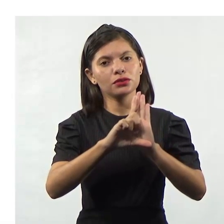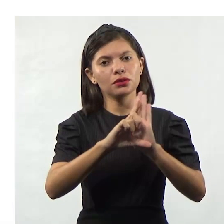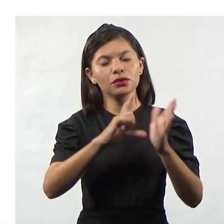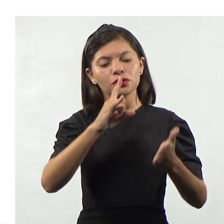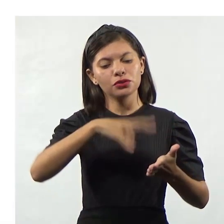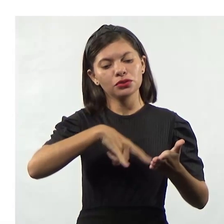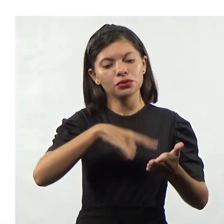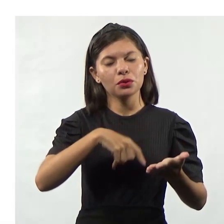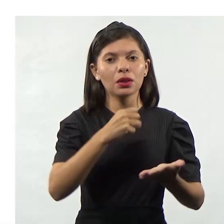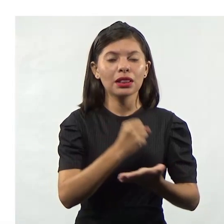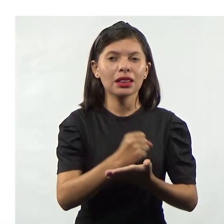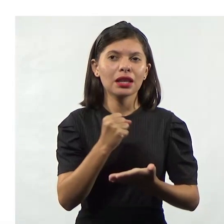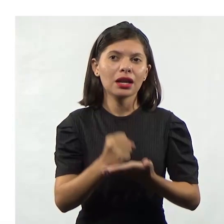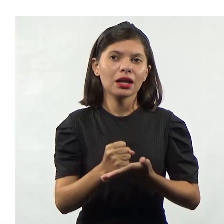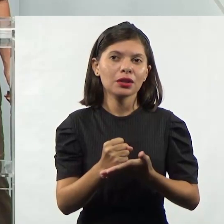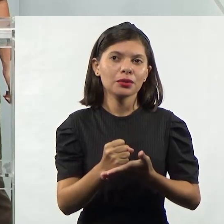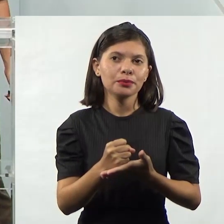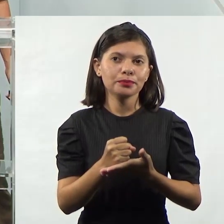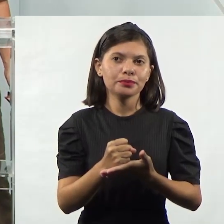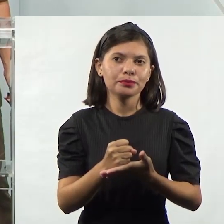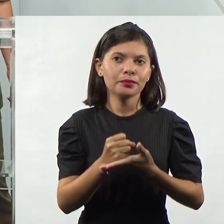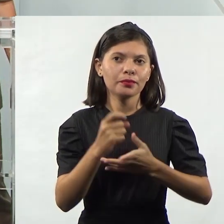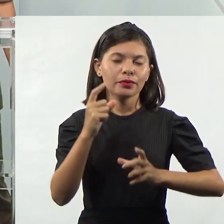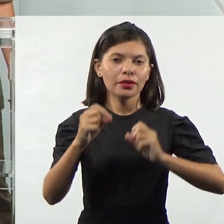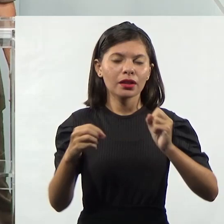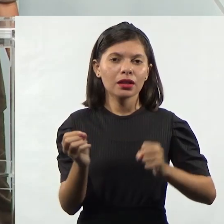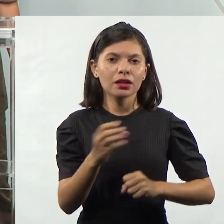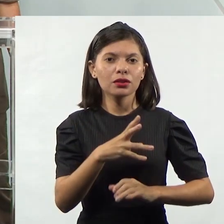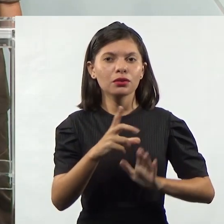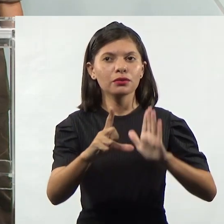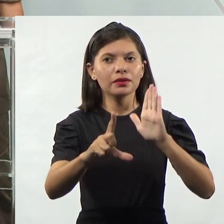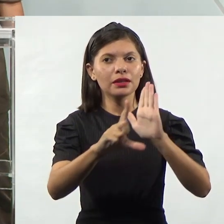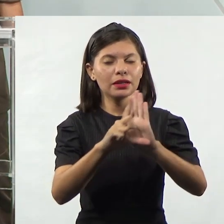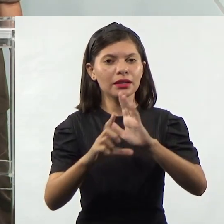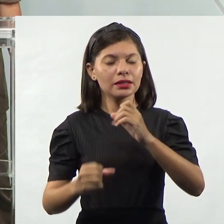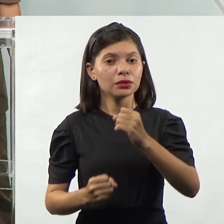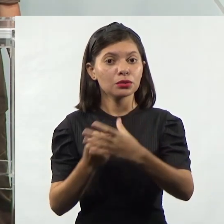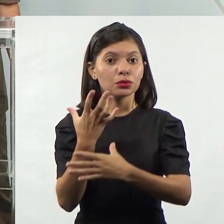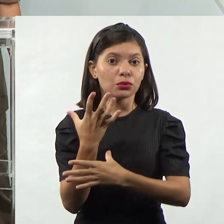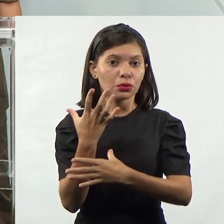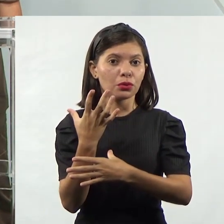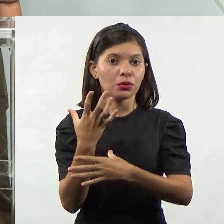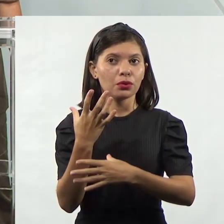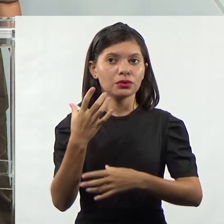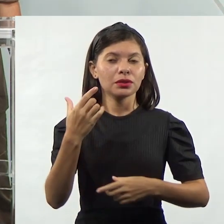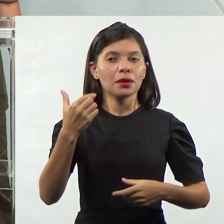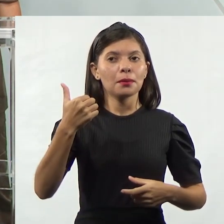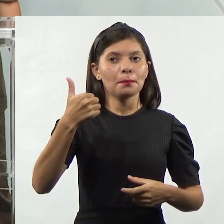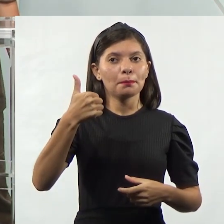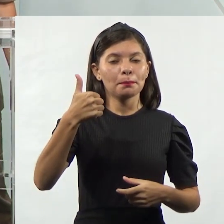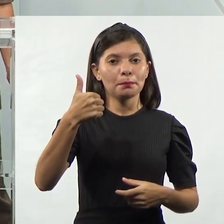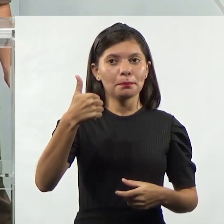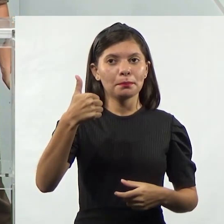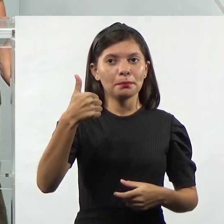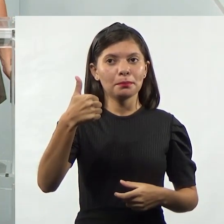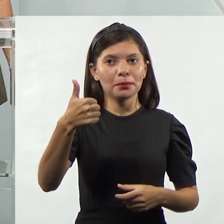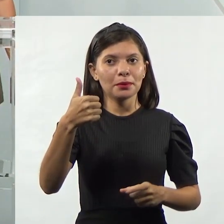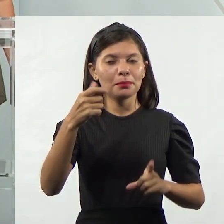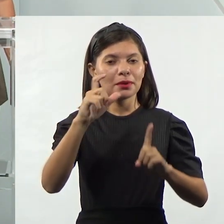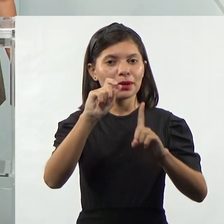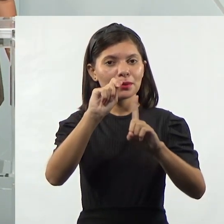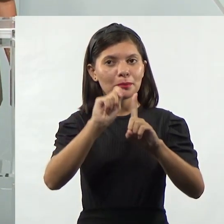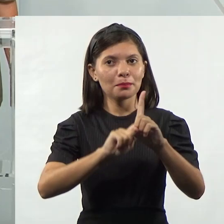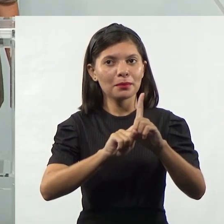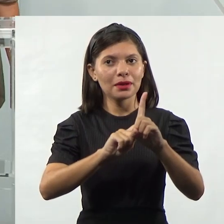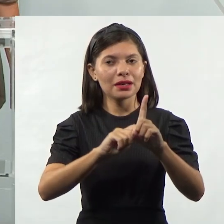porque ela entrou em vigor, a nova Lei de Licitações e Contratos entrou em vigor no dia 1º de abril de